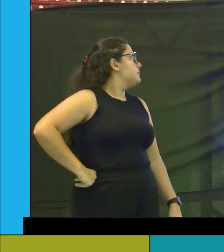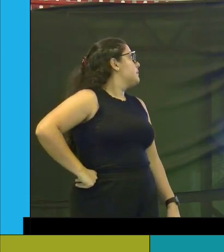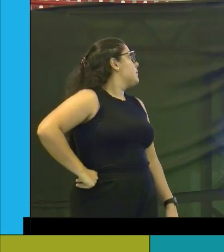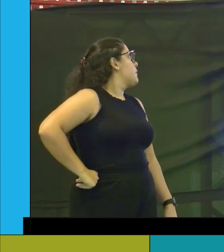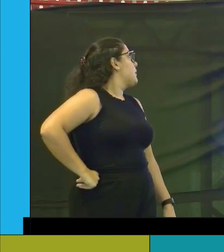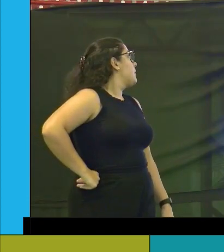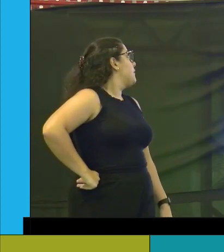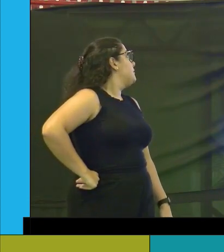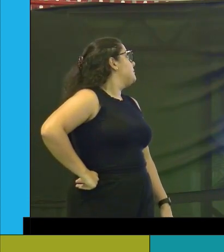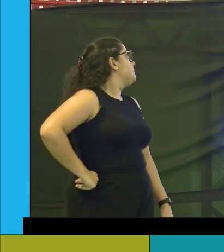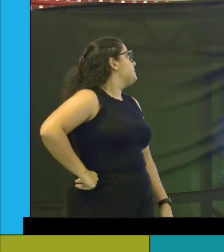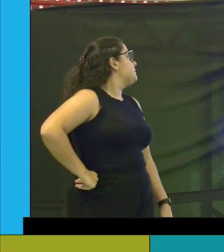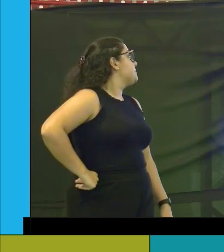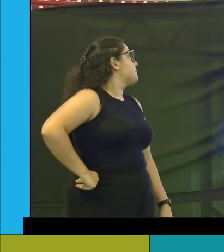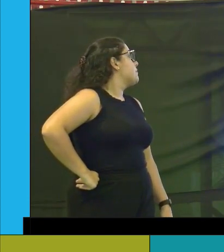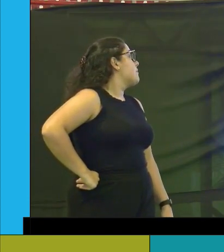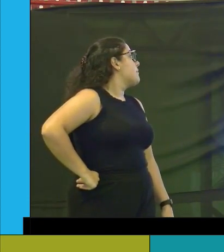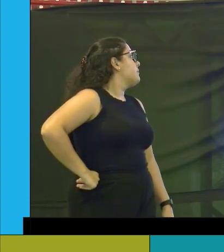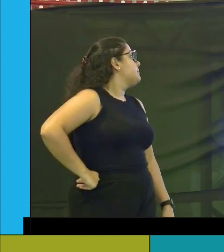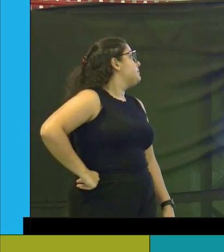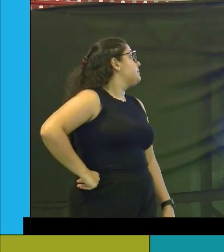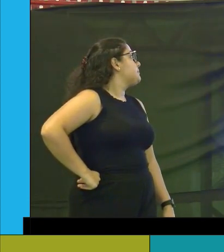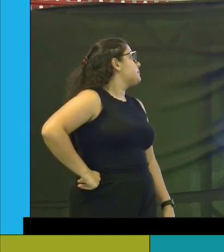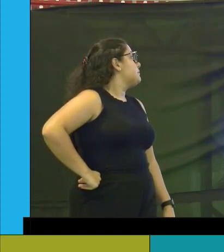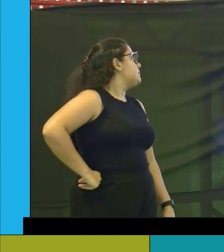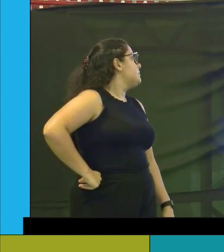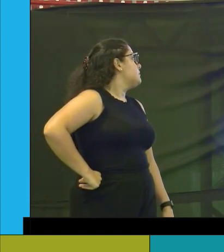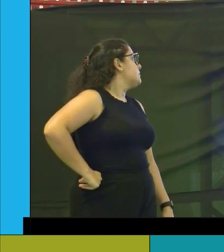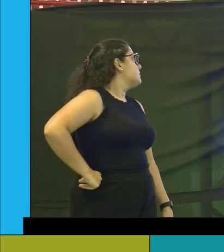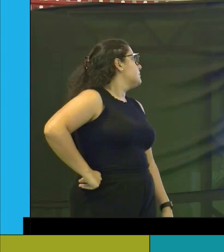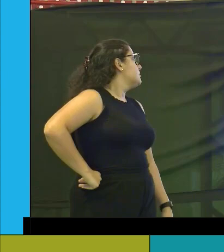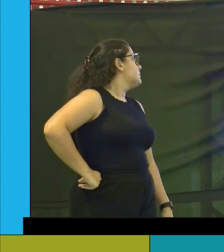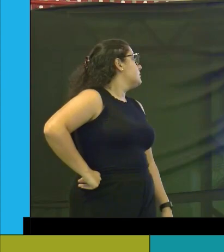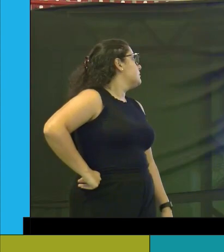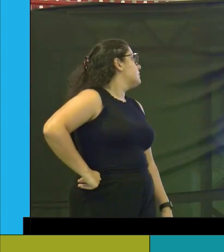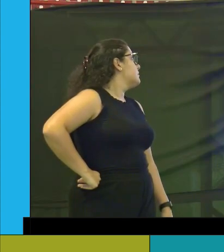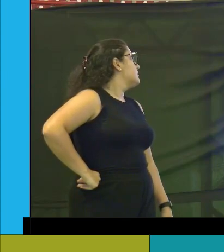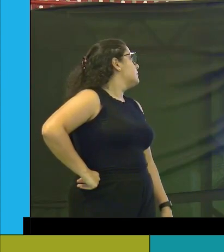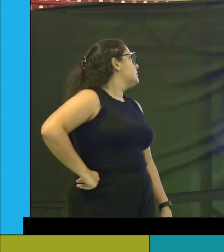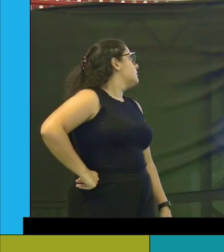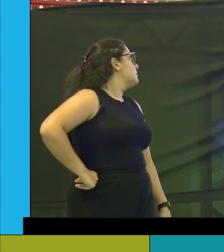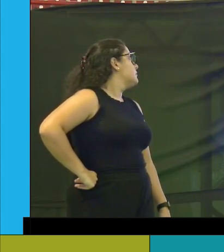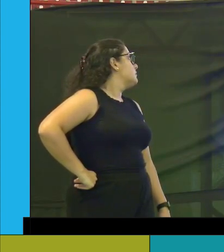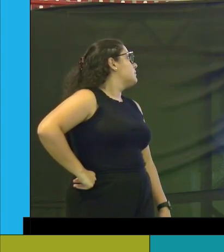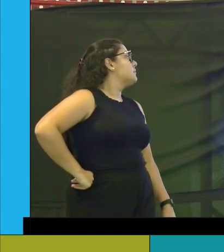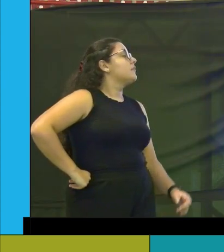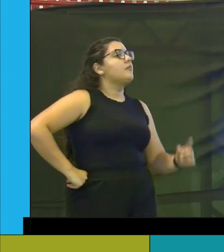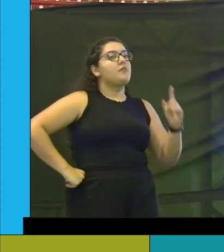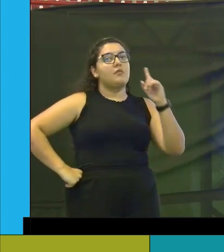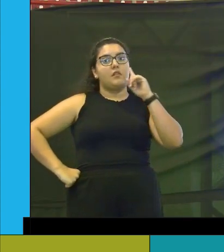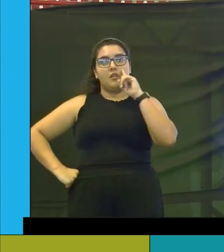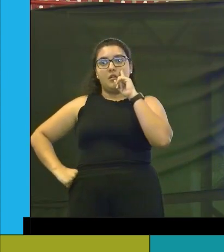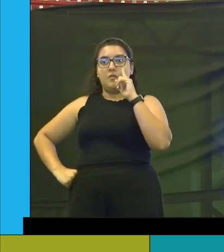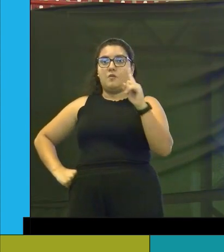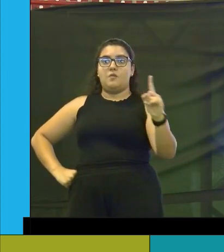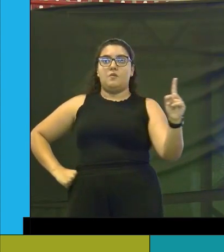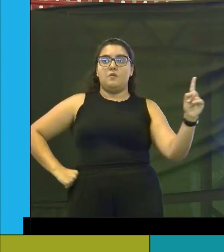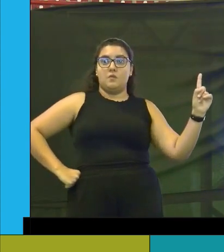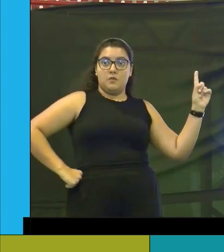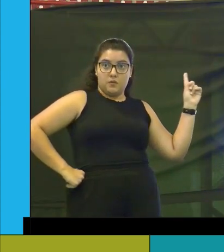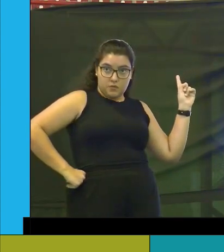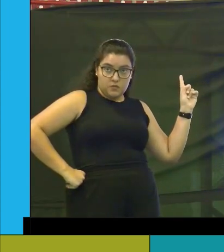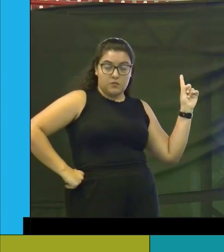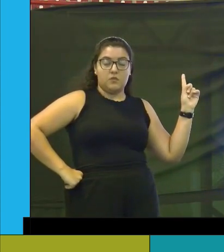Cadê? Vamos aqui, meu controlezinho. Pronto, tá aí. Vocês estão... o que eu estou fazendo